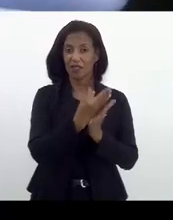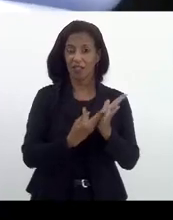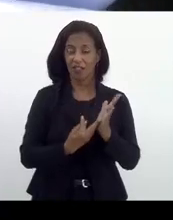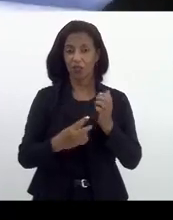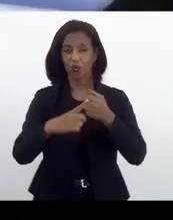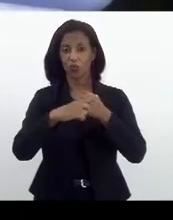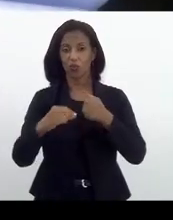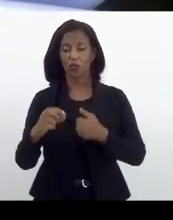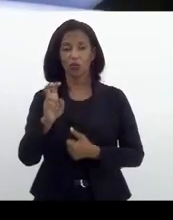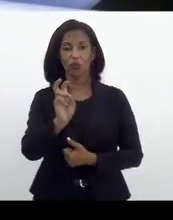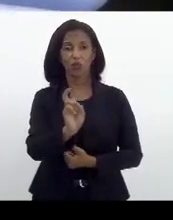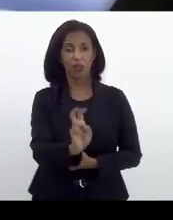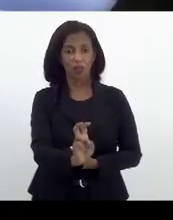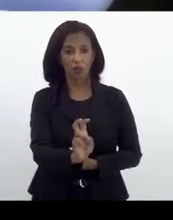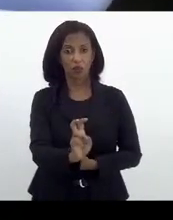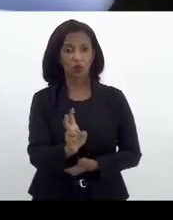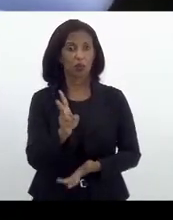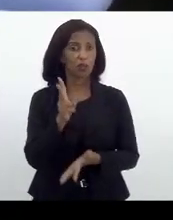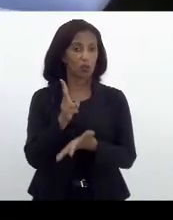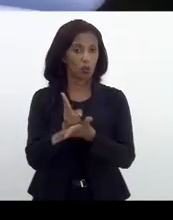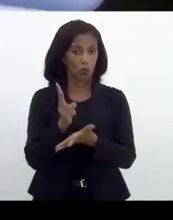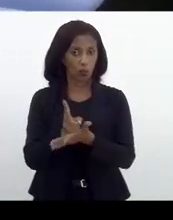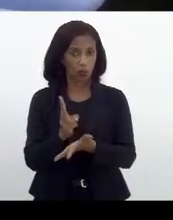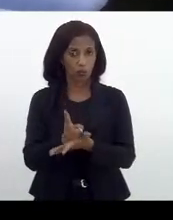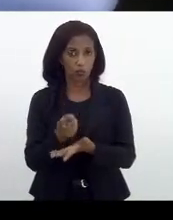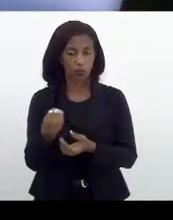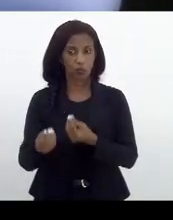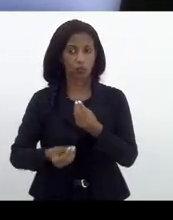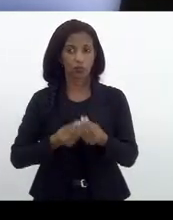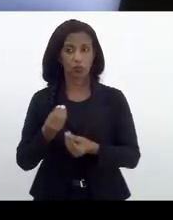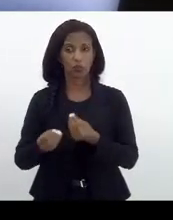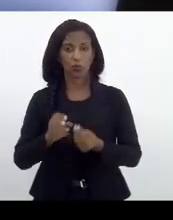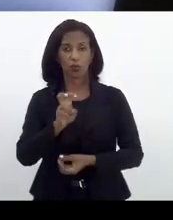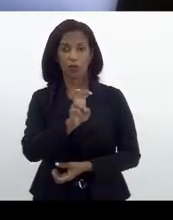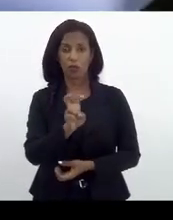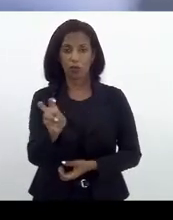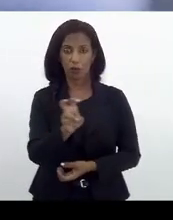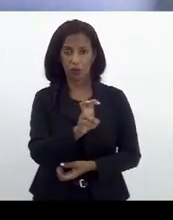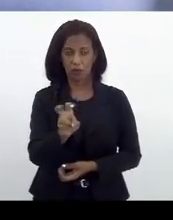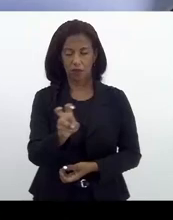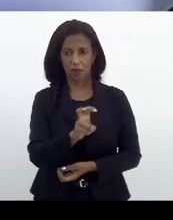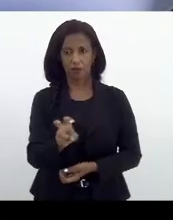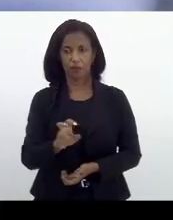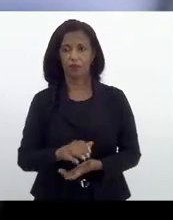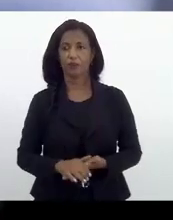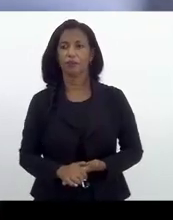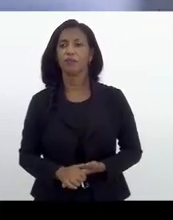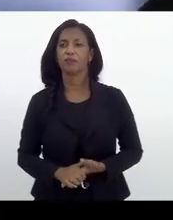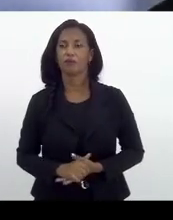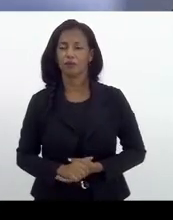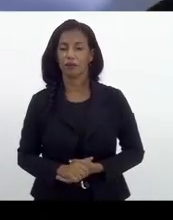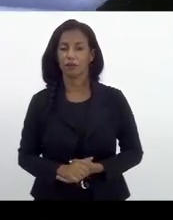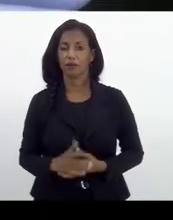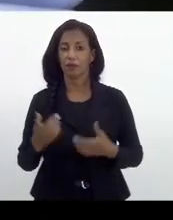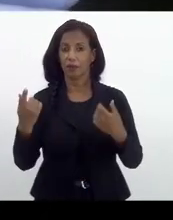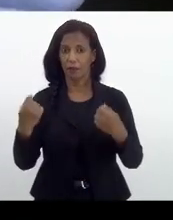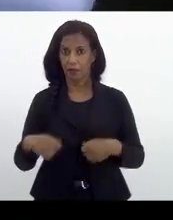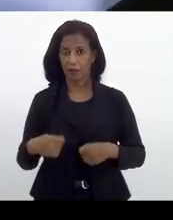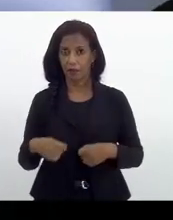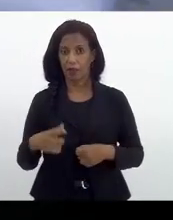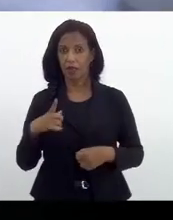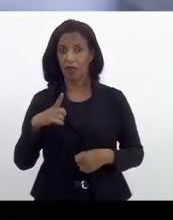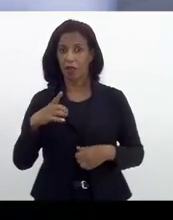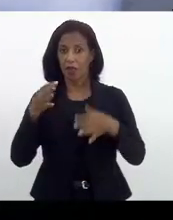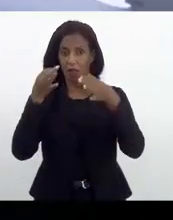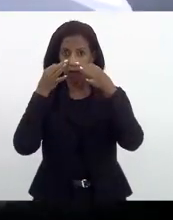artigo 5º que ainda prevalece como 55 anos então é preciso que se tenha